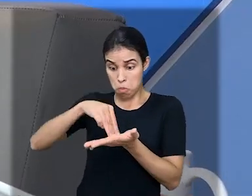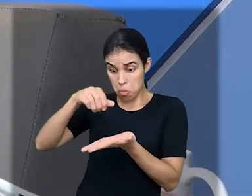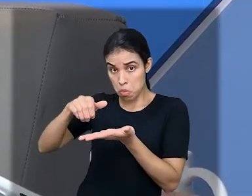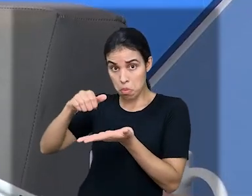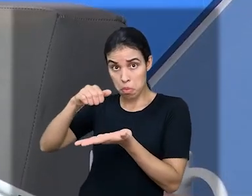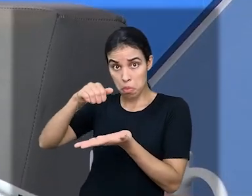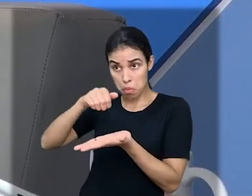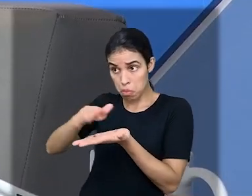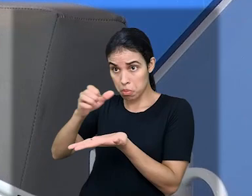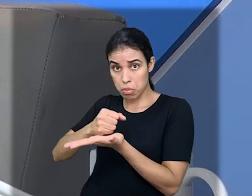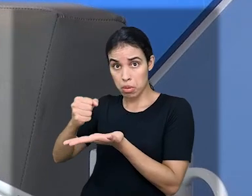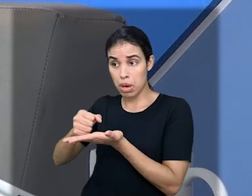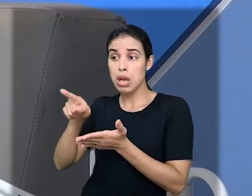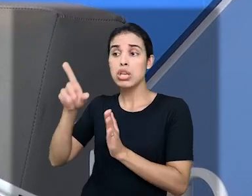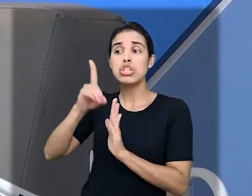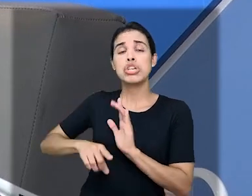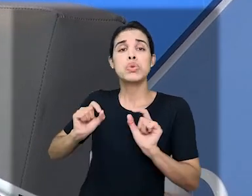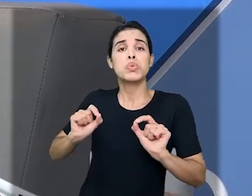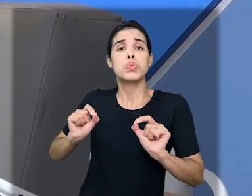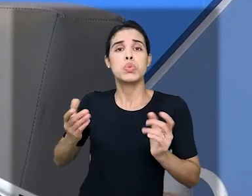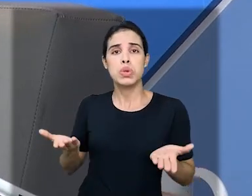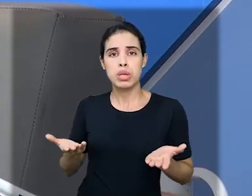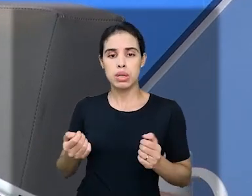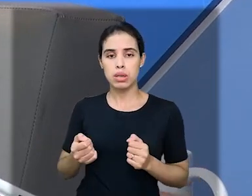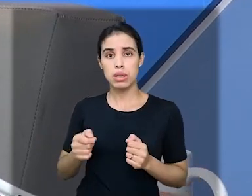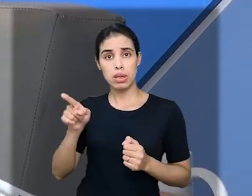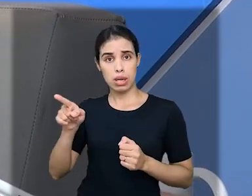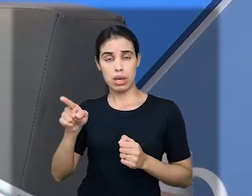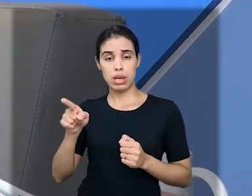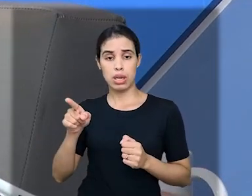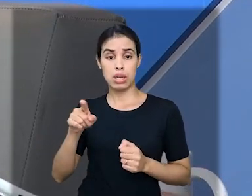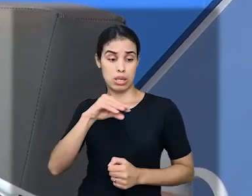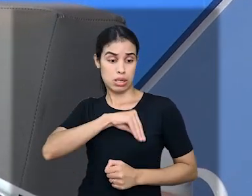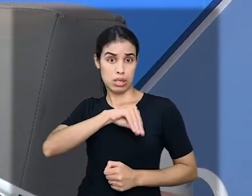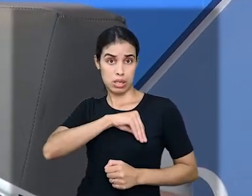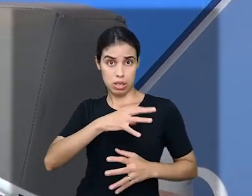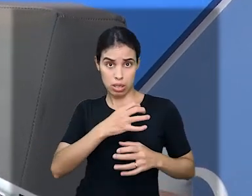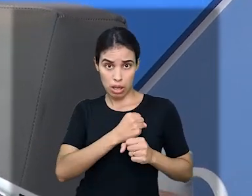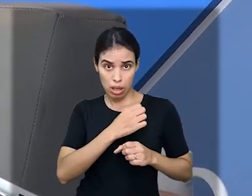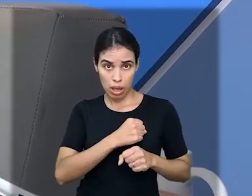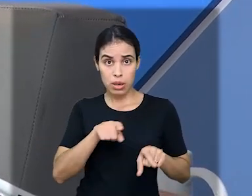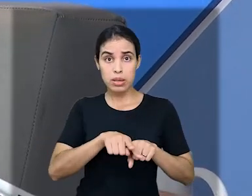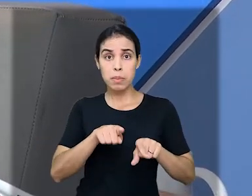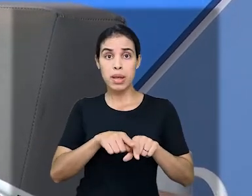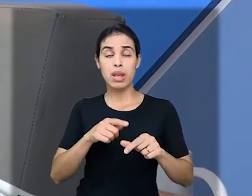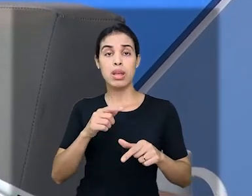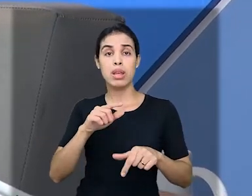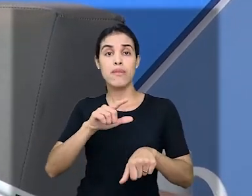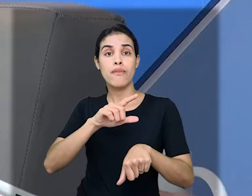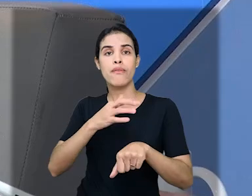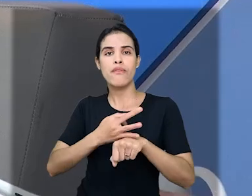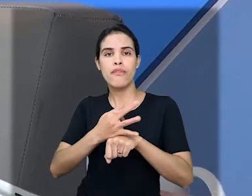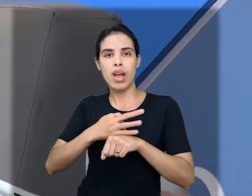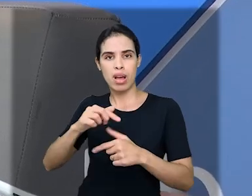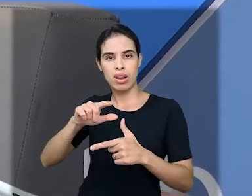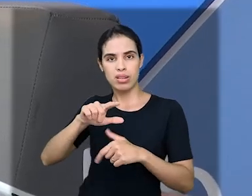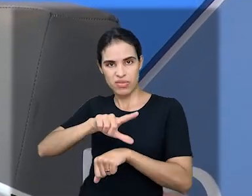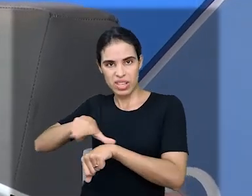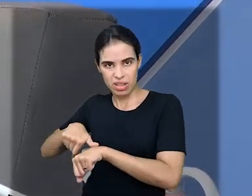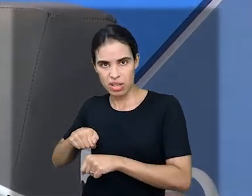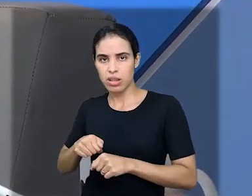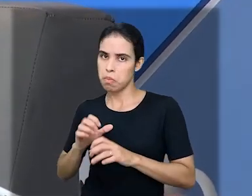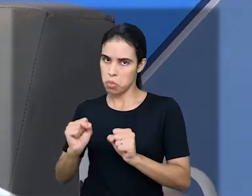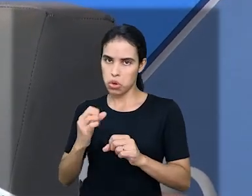Em regra, aquele empregado que recebe a justa causa, ele tem direito a saldo de salário e férias vencidas. É lógico, se tiver uma